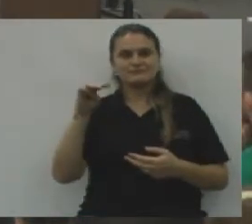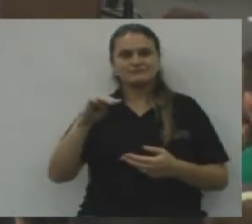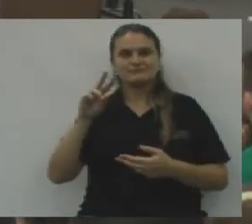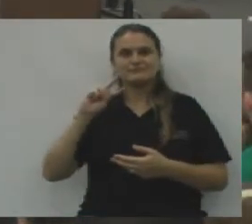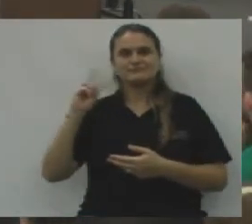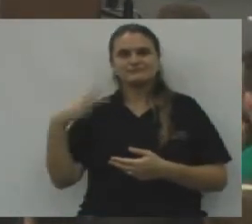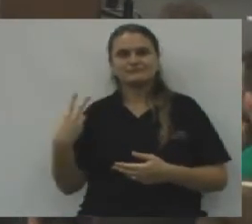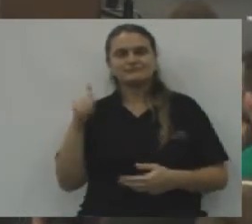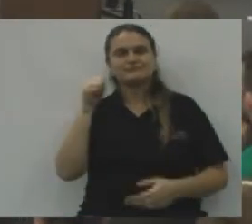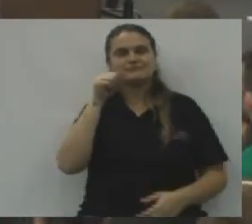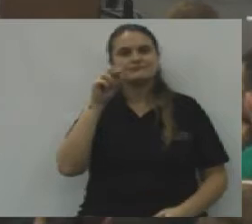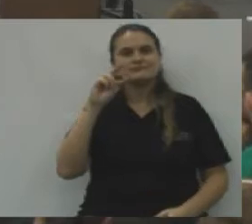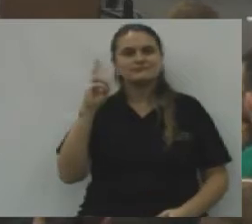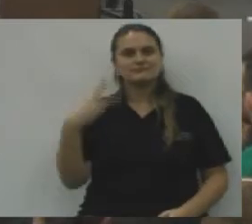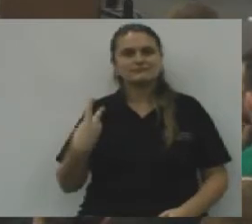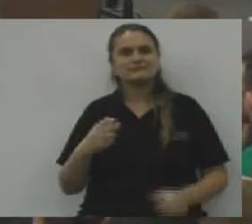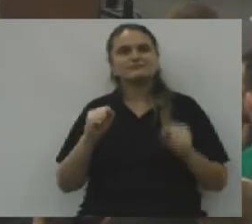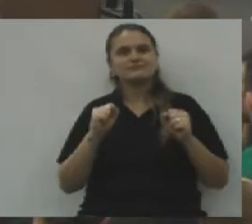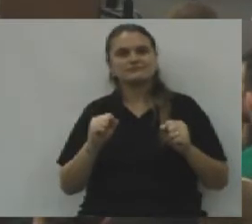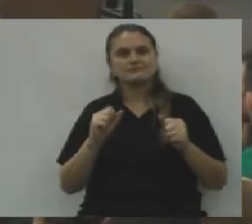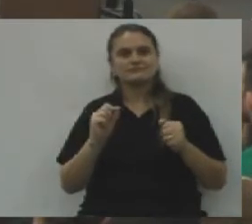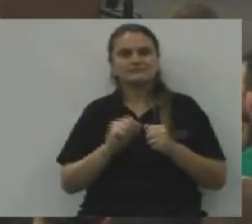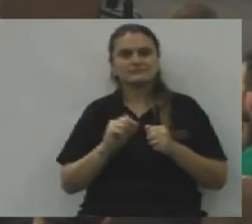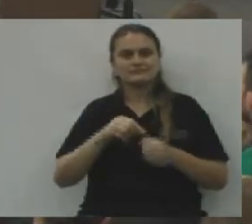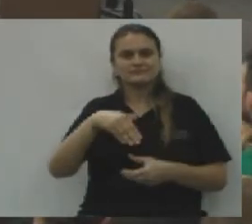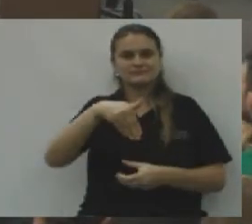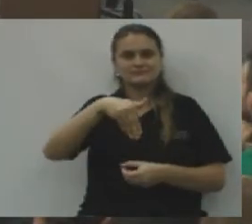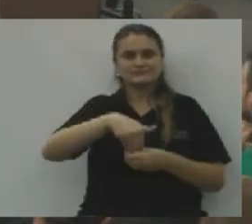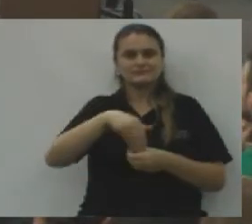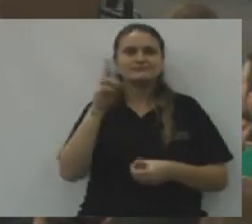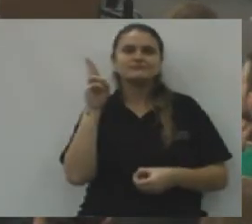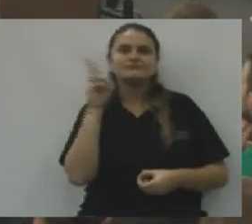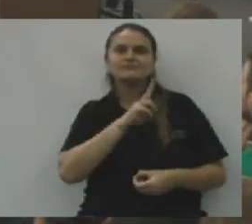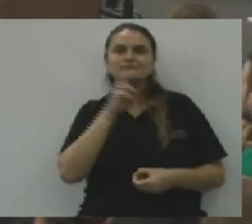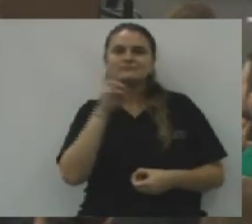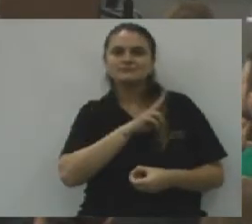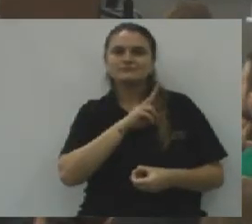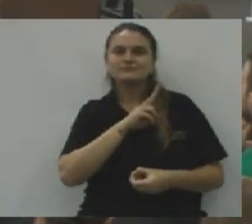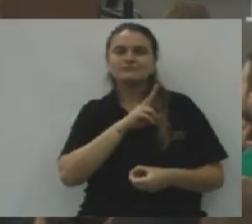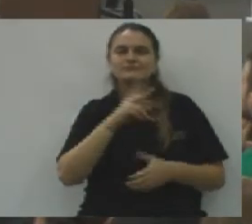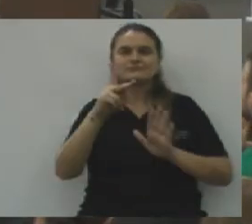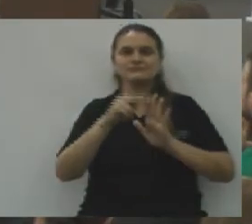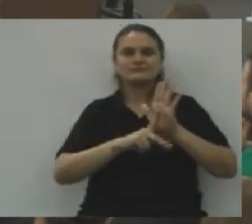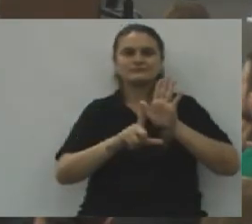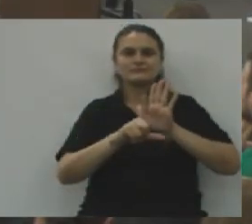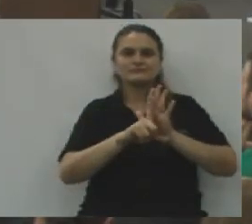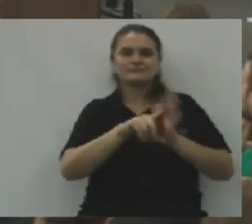vereadores e vereadoras, para que nós possamos fazer a votação em regime de urgência do